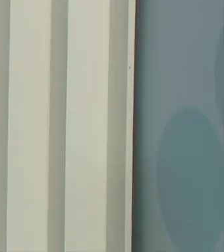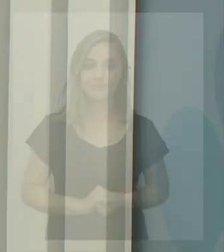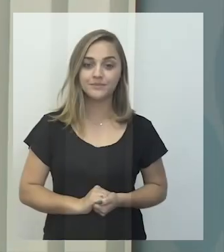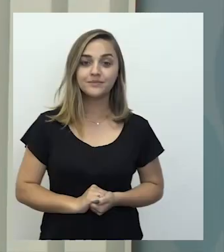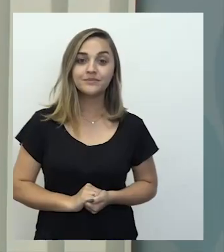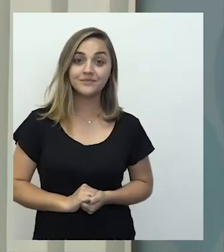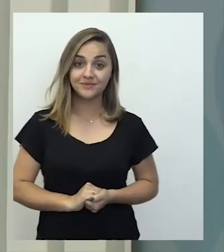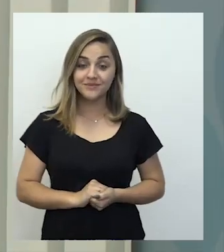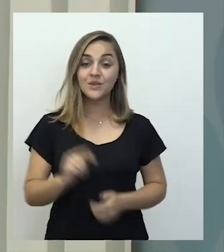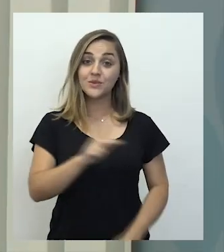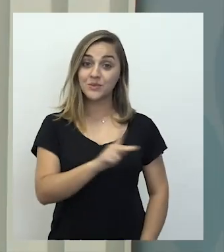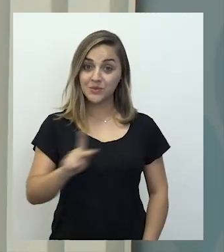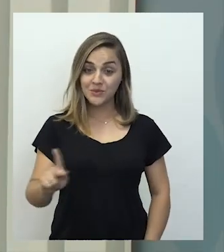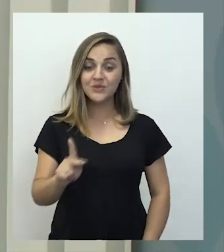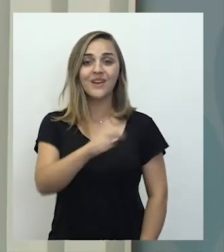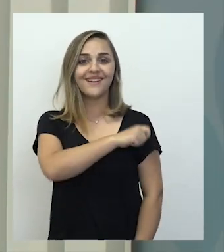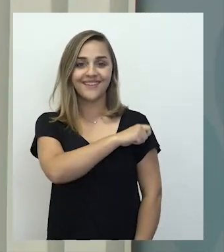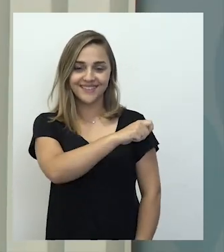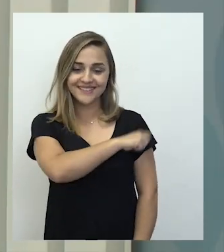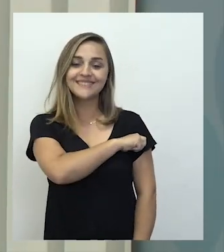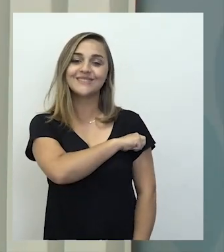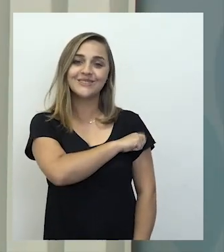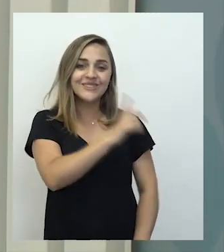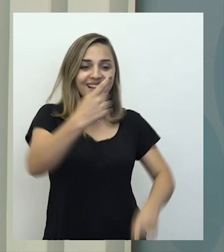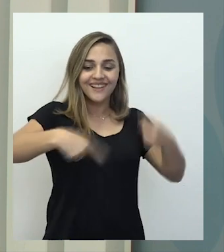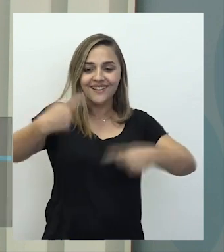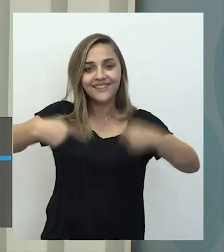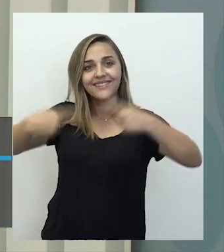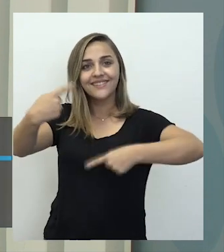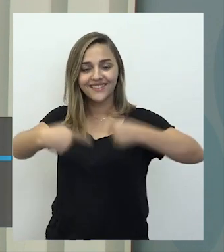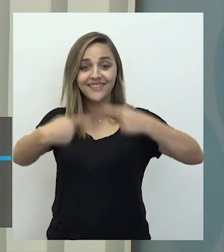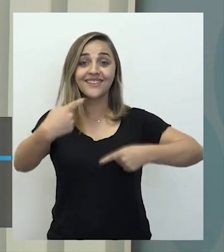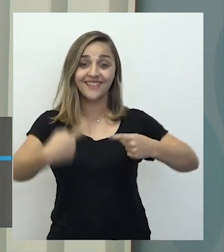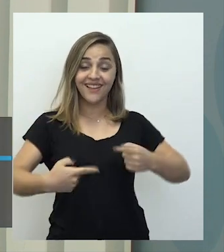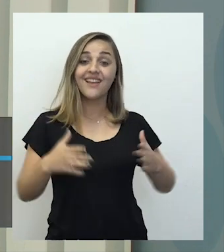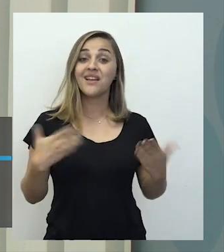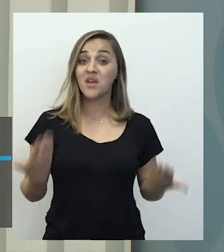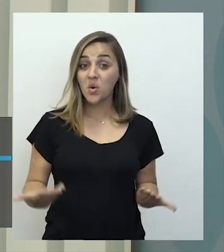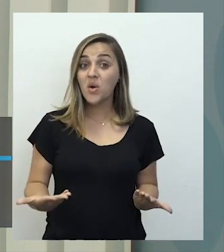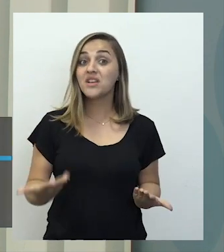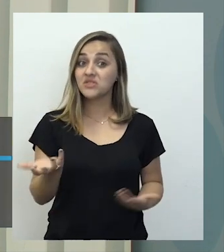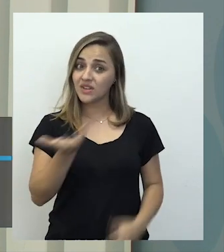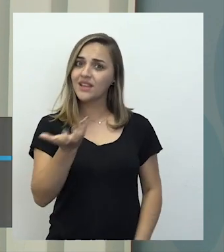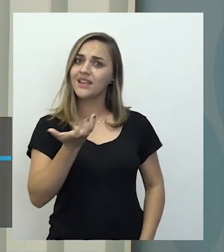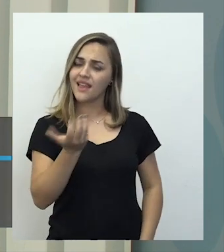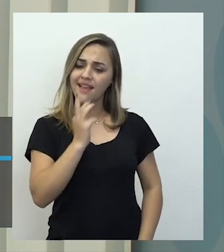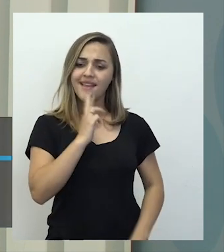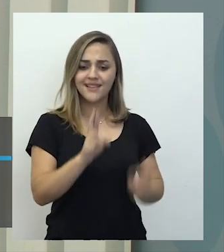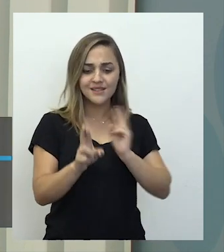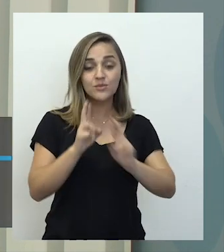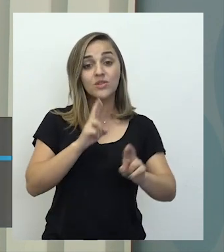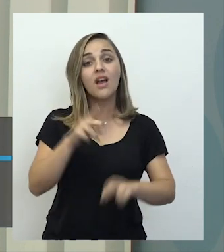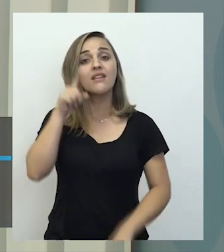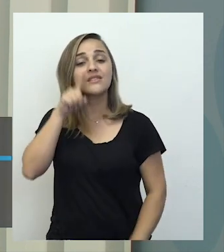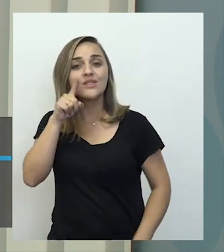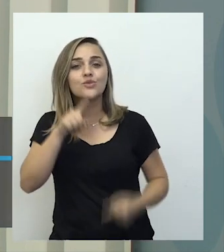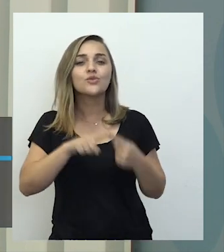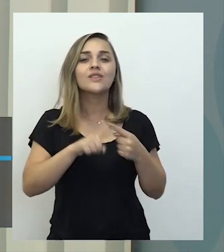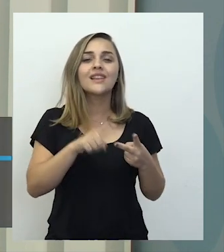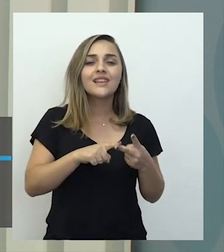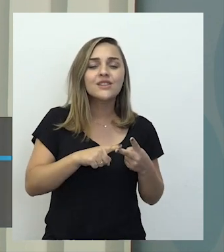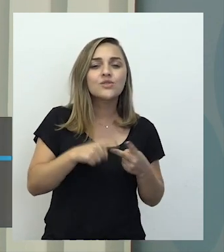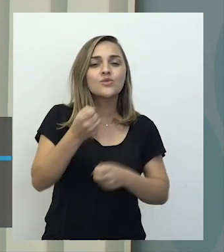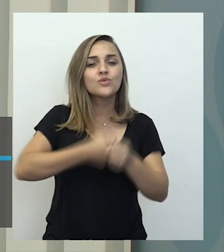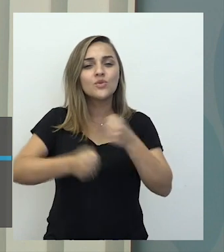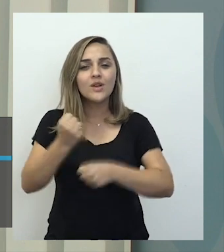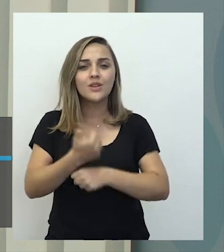Os professores e os alunos debatendo, acho que eles estão tentando chegar, alguns respondendo, Estados Unidos, década de 60,